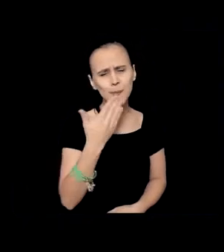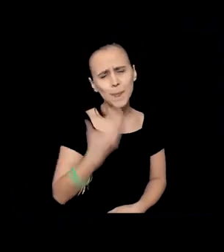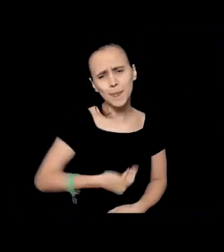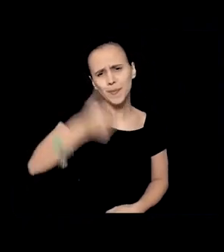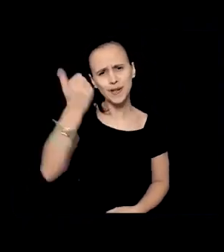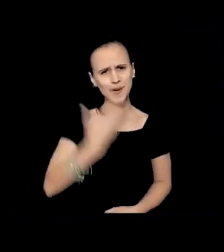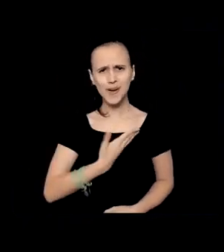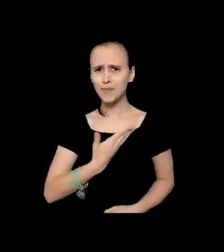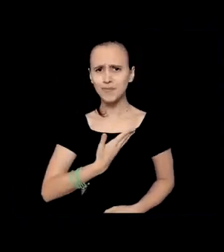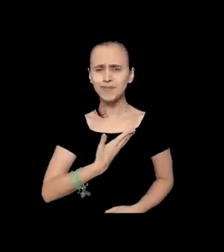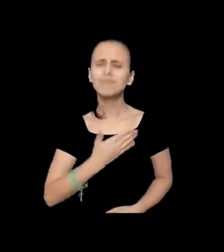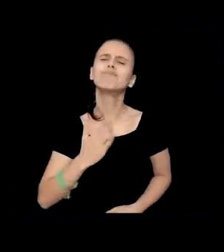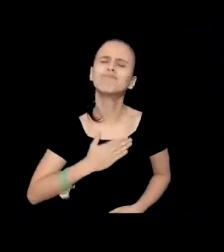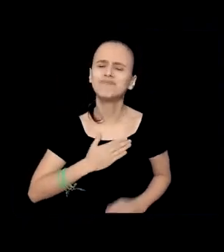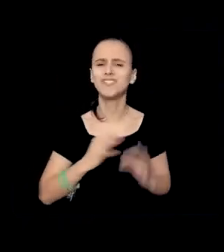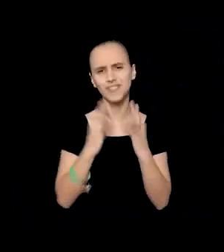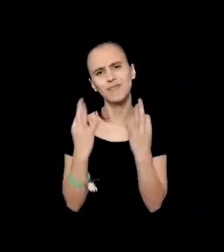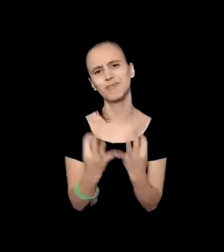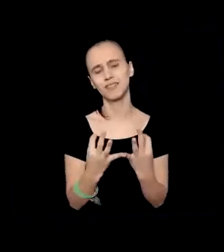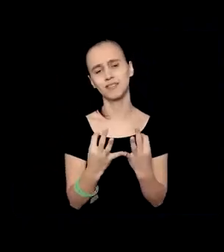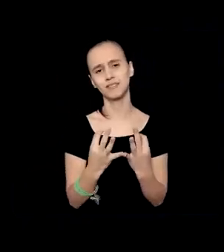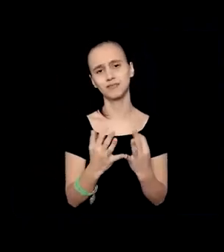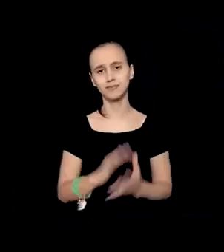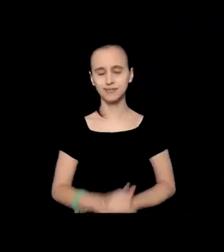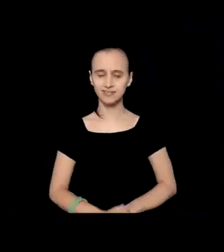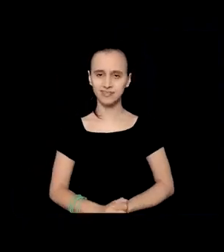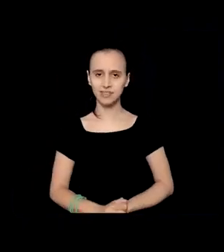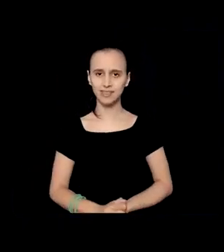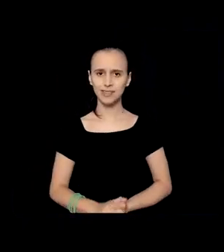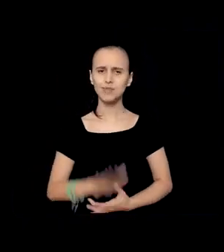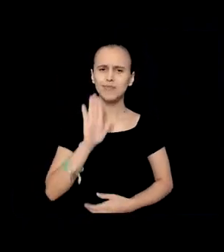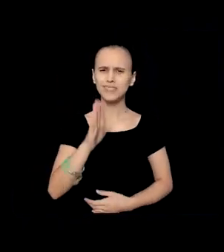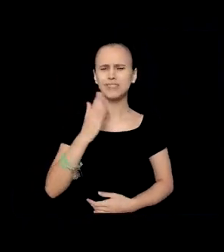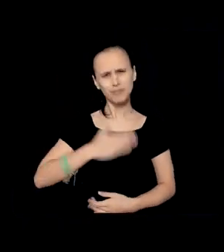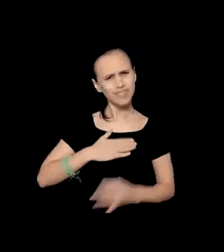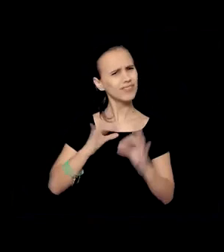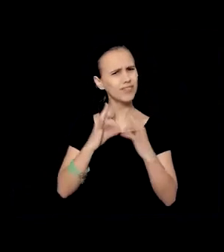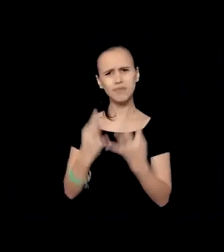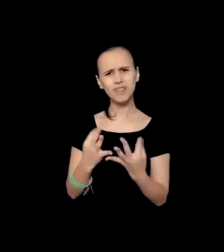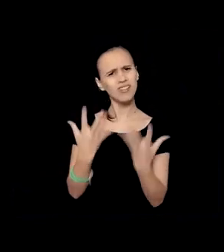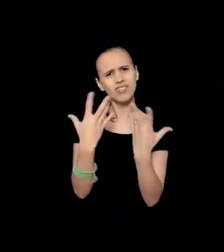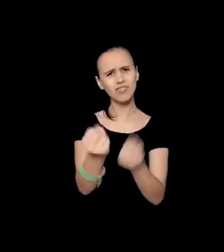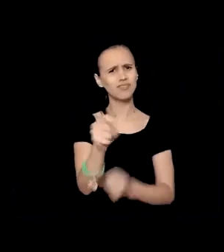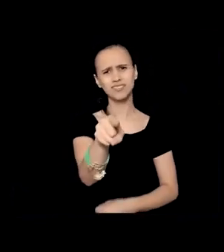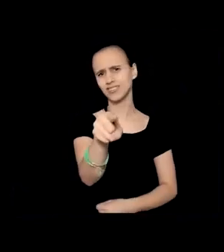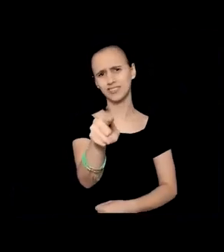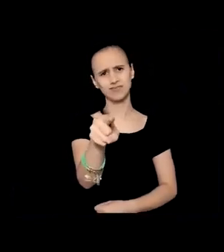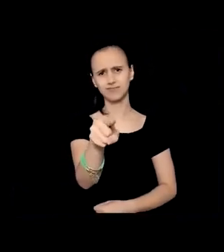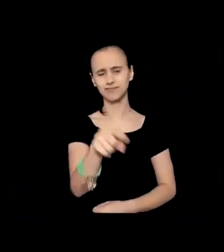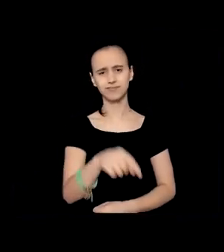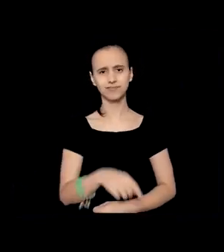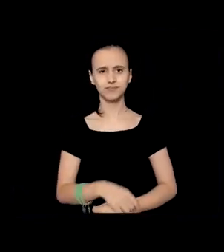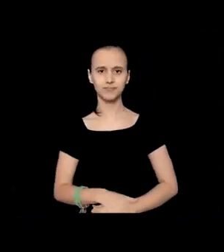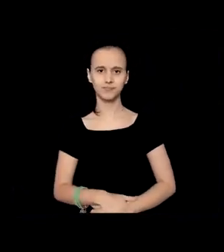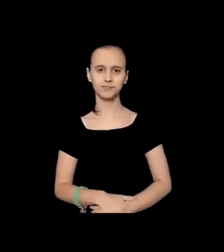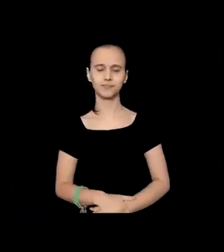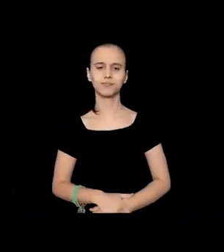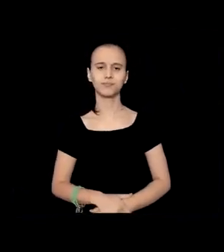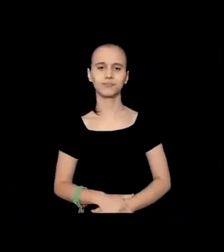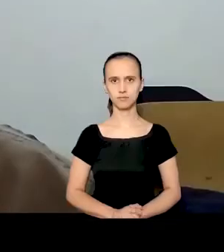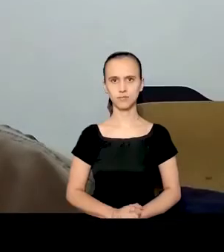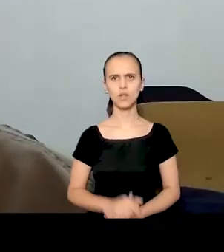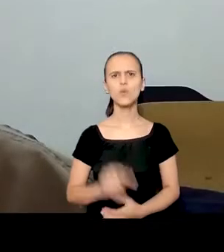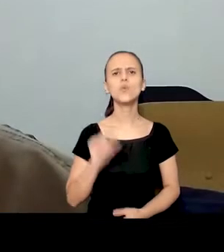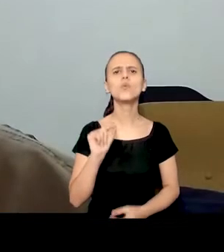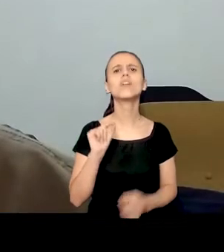meu amor? Você. Você é minha melhor amiga. Ou seja, você é minha família. Por outro lado, a minha própria família não